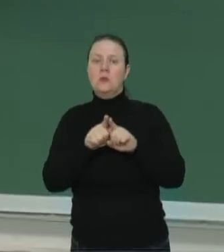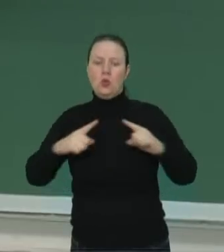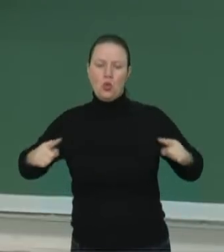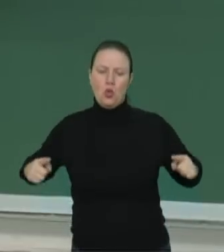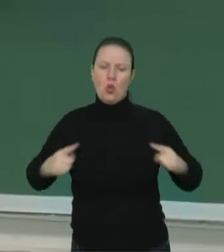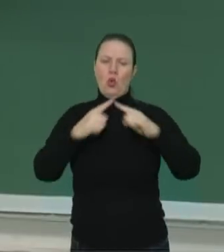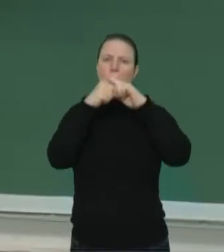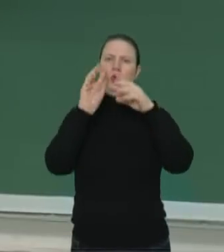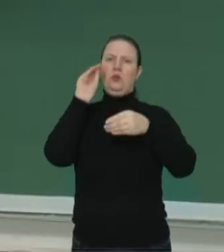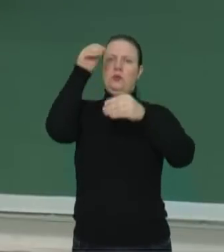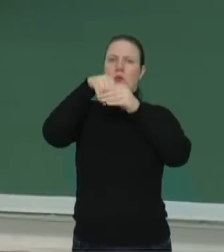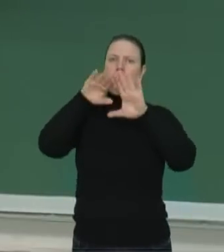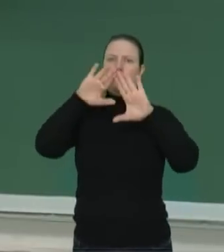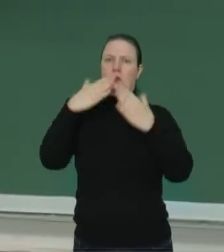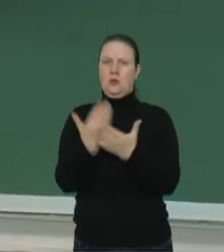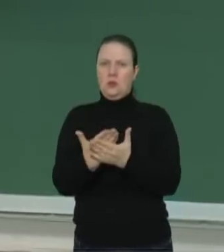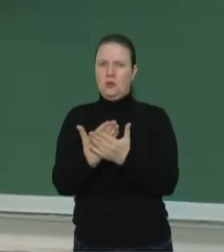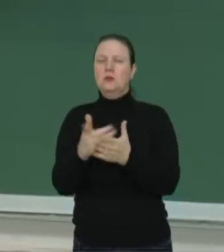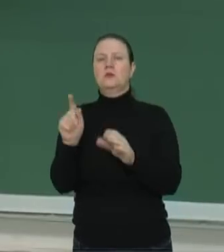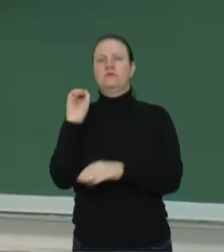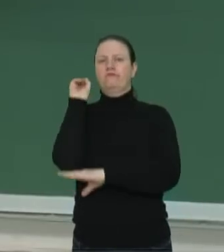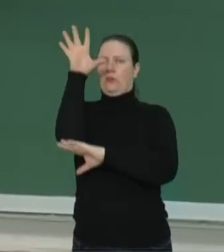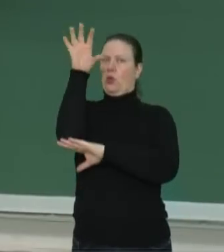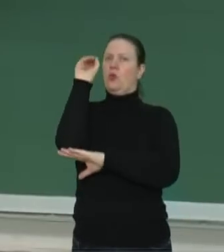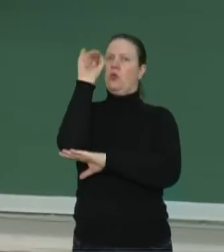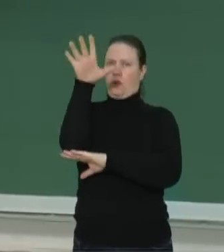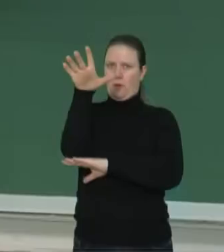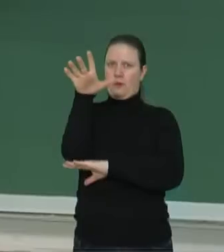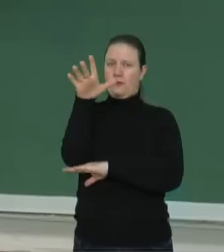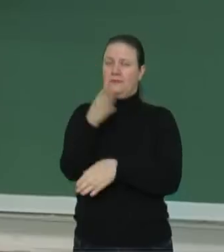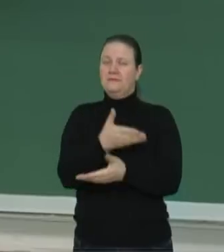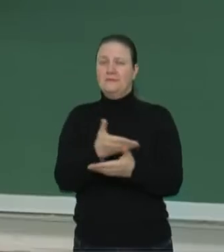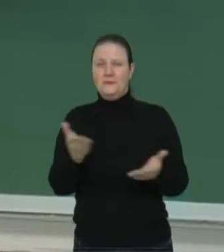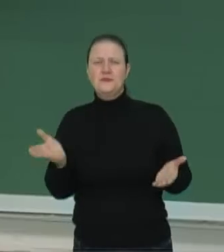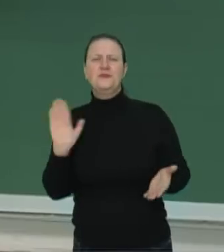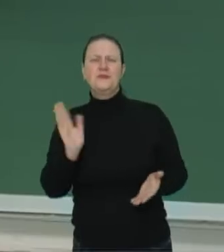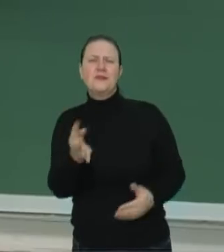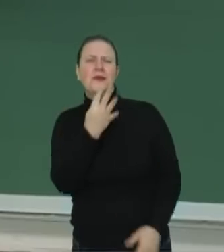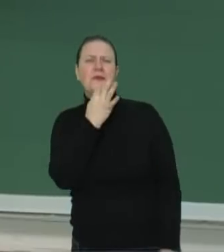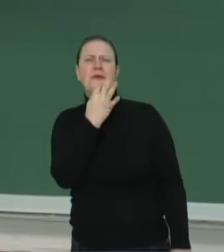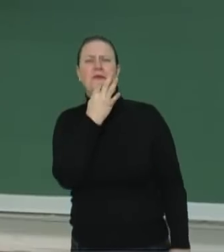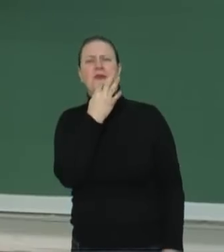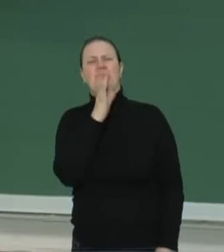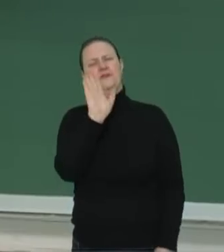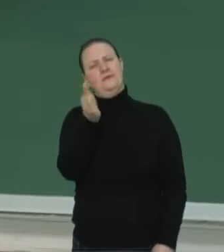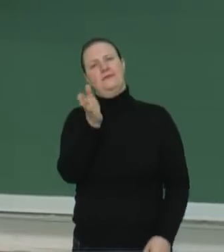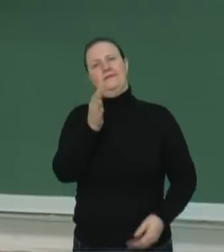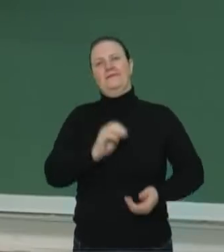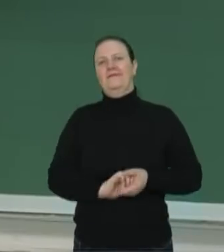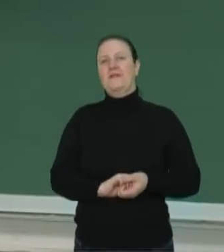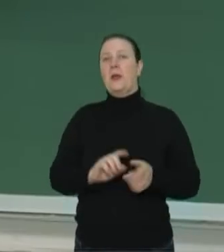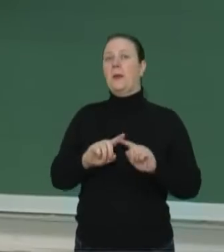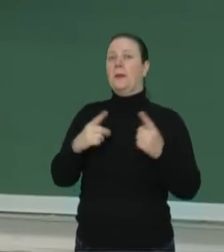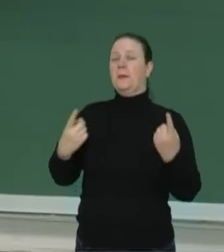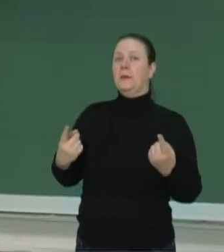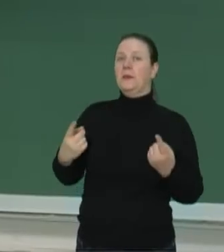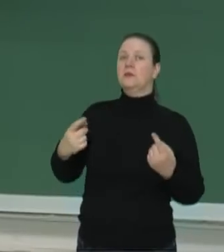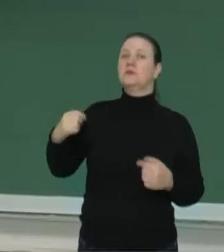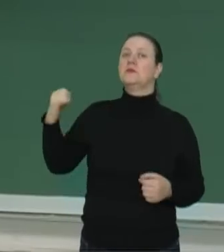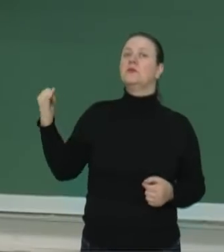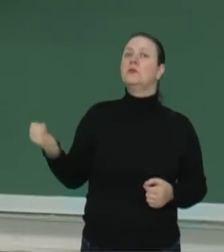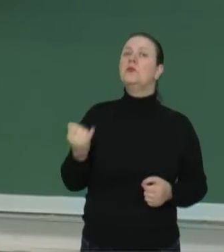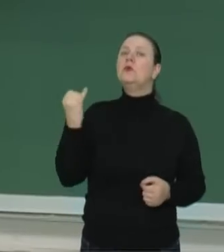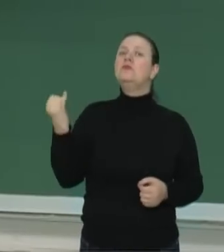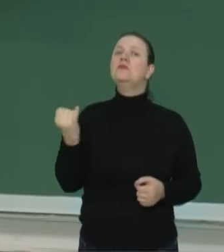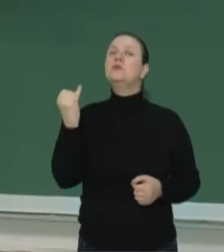há torneios de basquete, tá? Então, um esporte bem conhecido nosso, tá? Mas que muitas vezes a